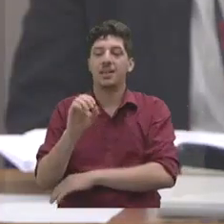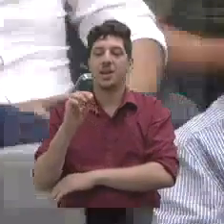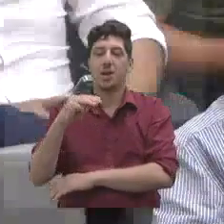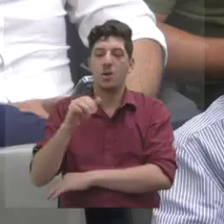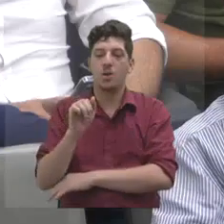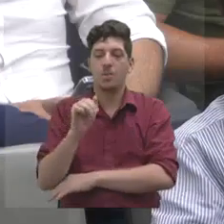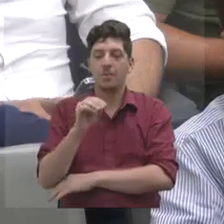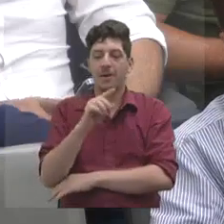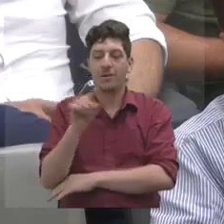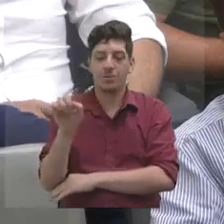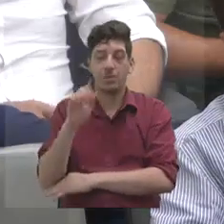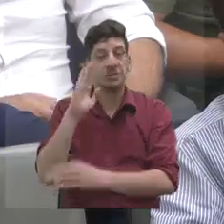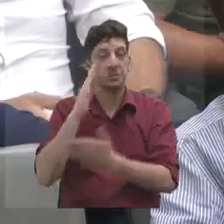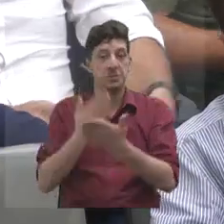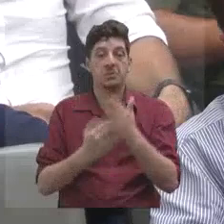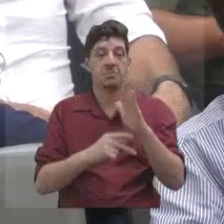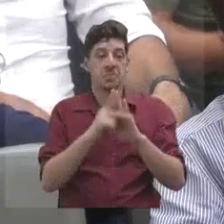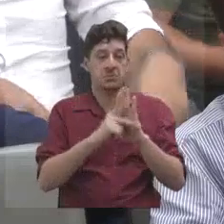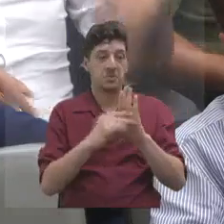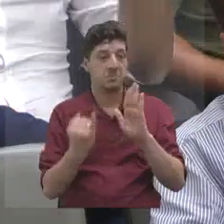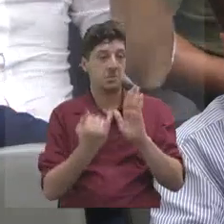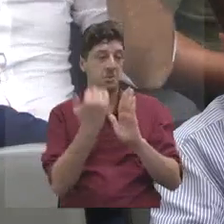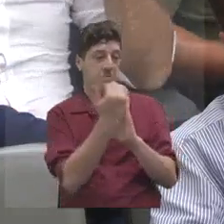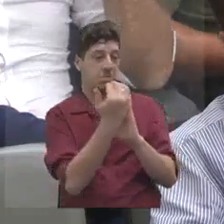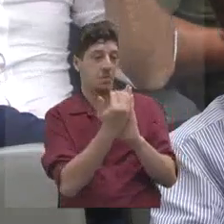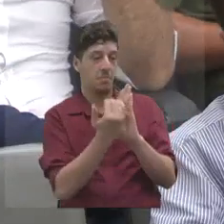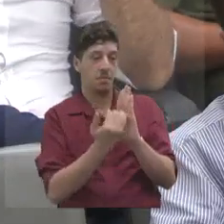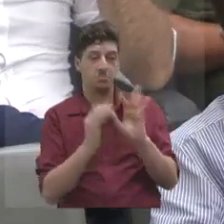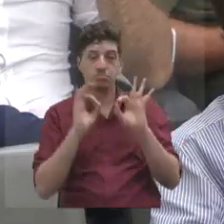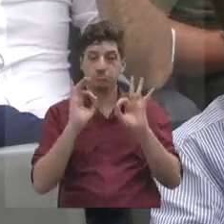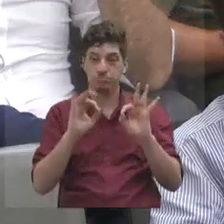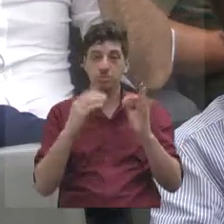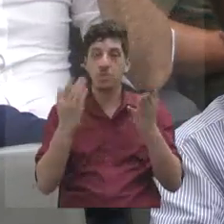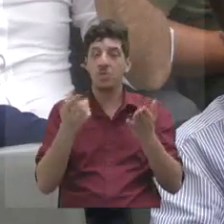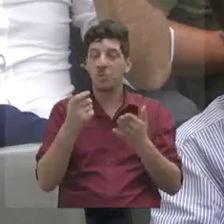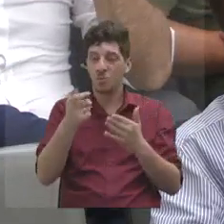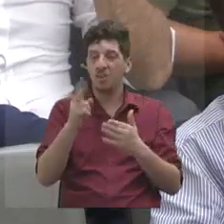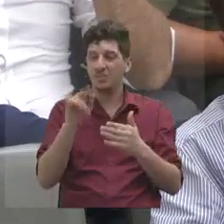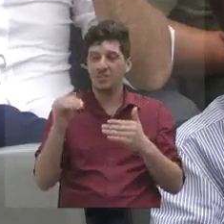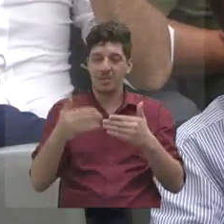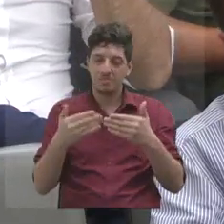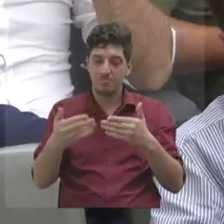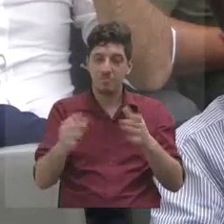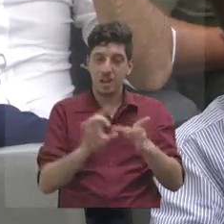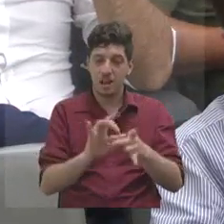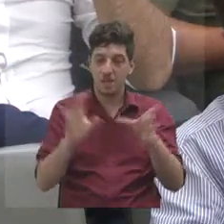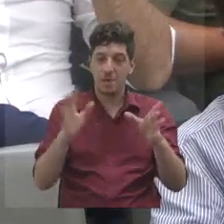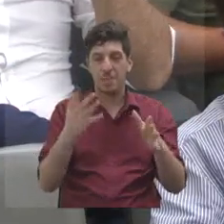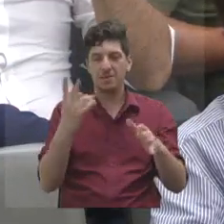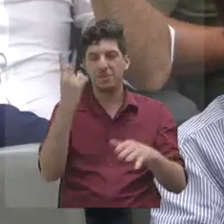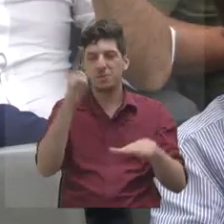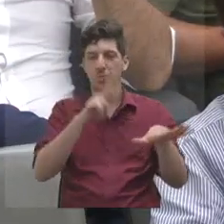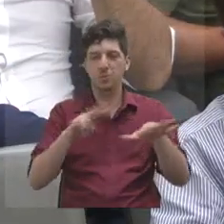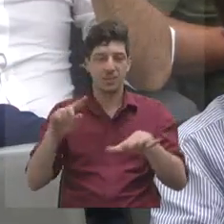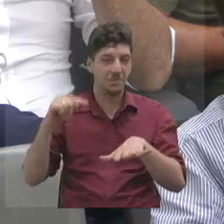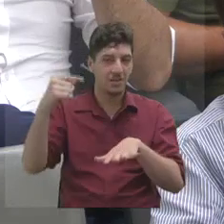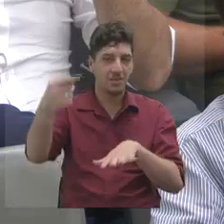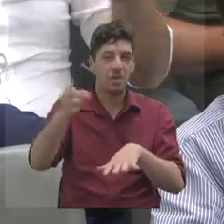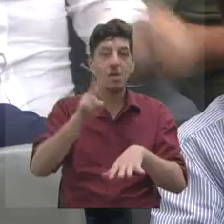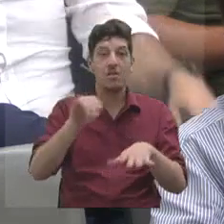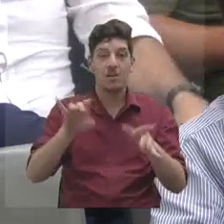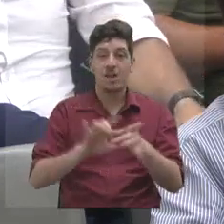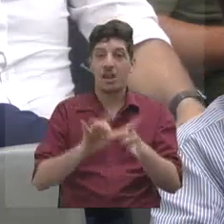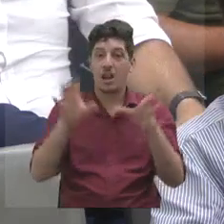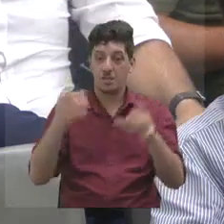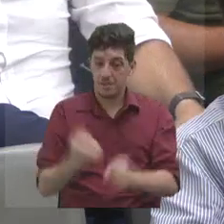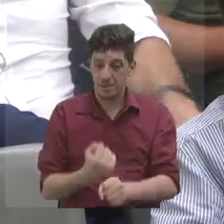emblemática é guardado nós também em vez de dar ordem de início eu creio que as próximas duas semanas e a gente vai dar ordem de início dessa obra Tá